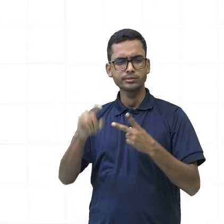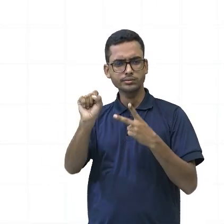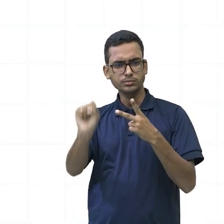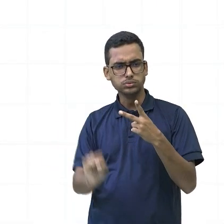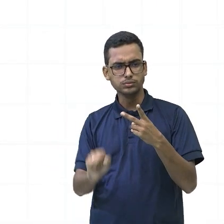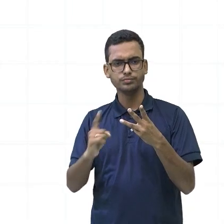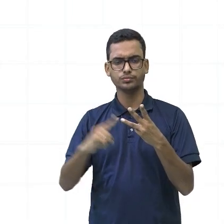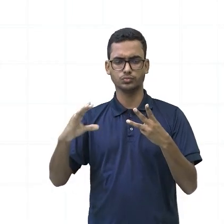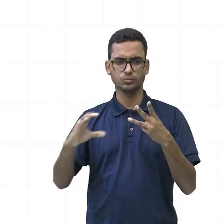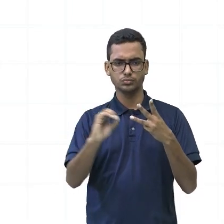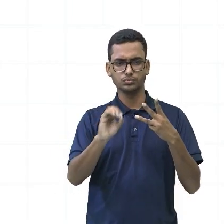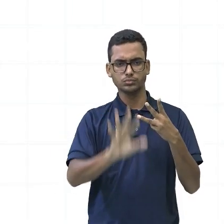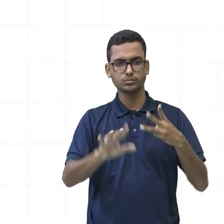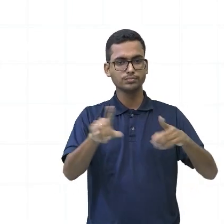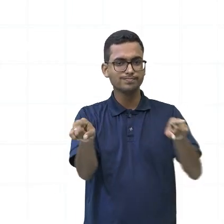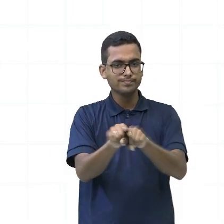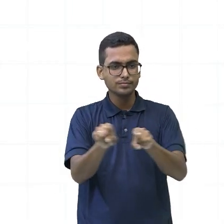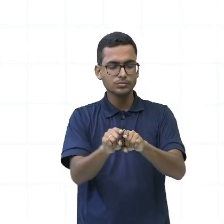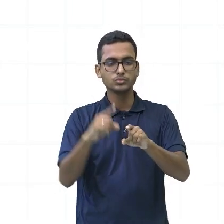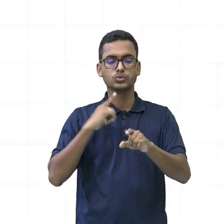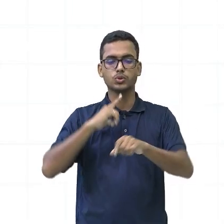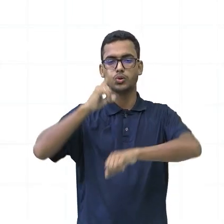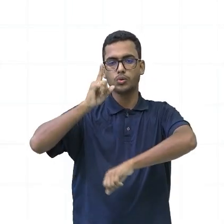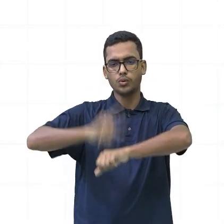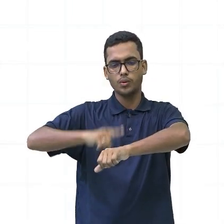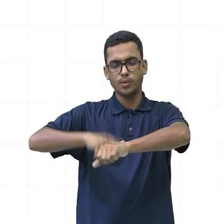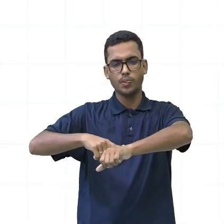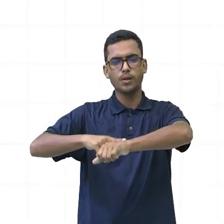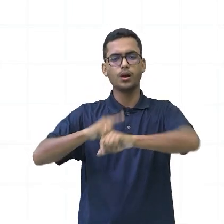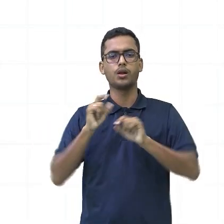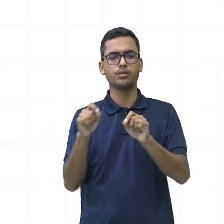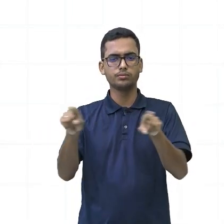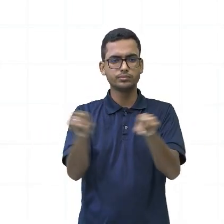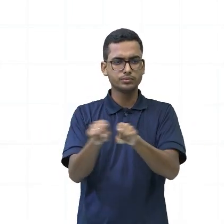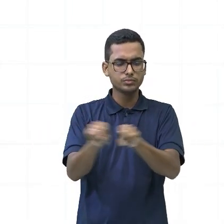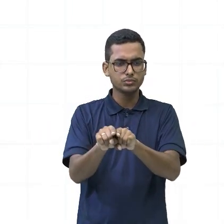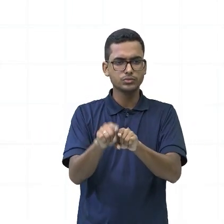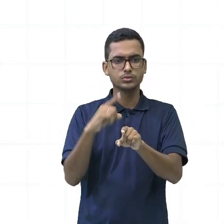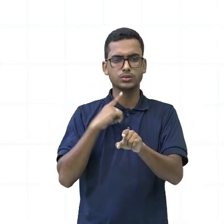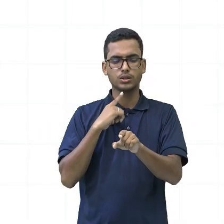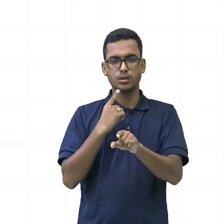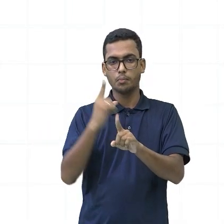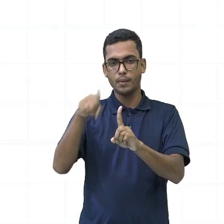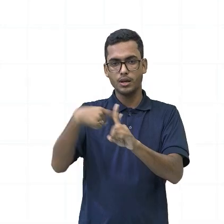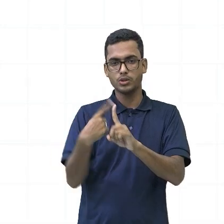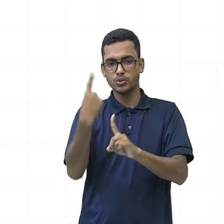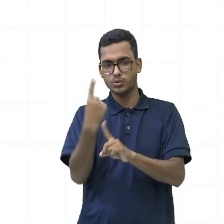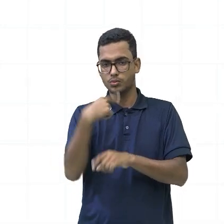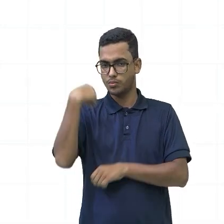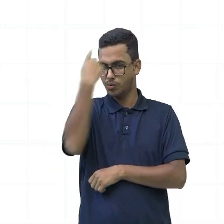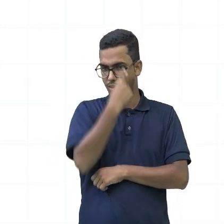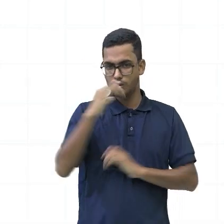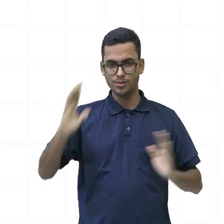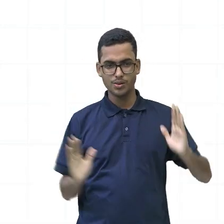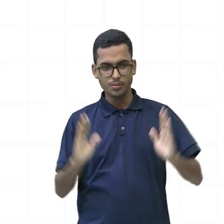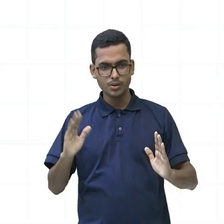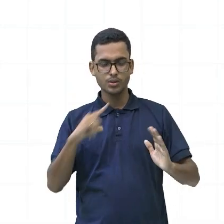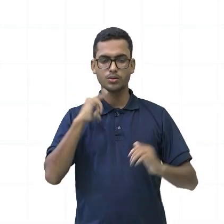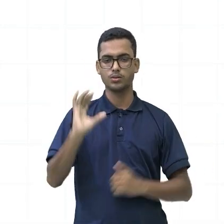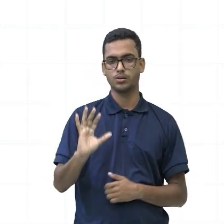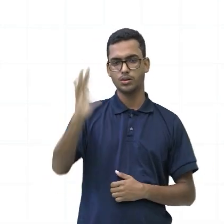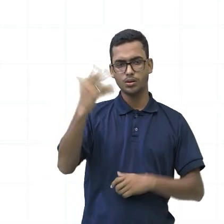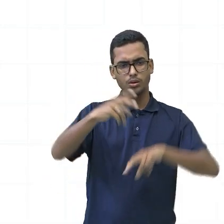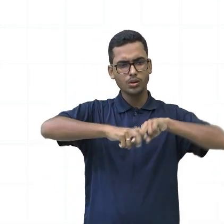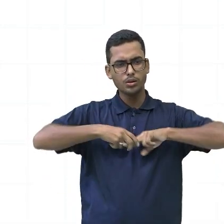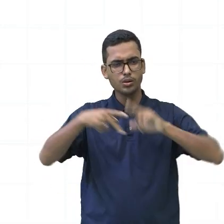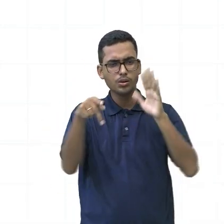Ao longo da história, o horário de verão teve períodos em que esteve vigente e períodos em que esteve suspenso. Isso ocorre porque ele é uma